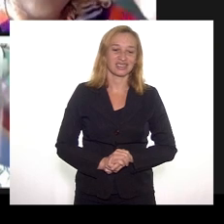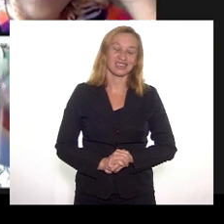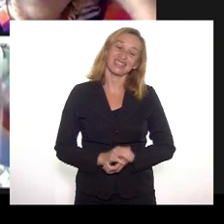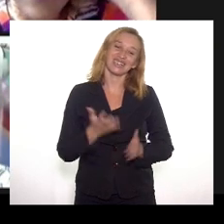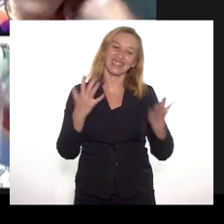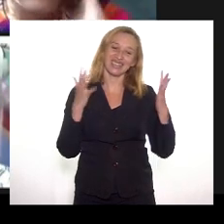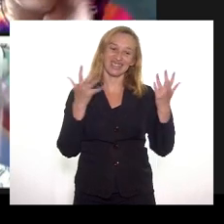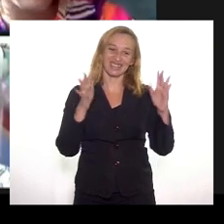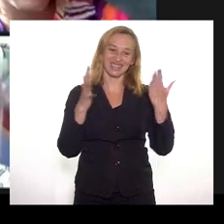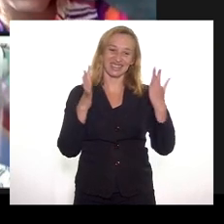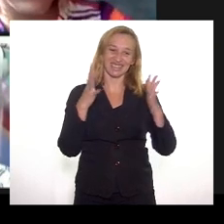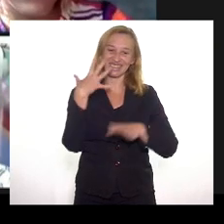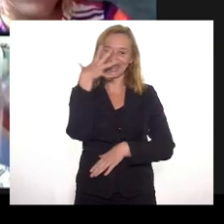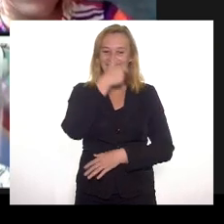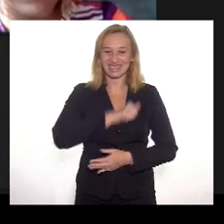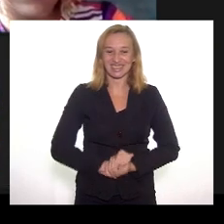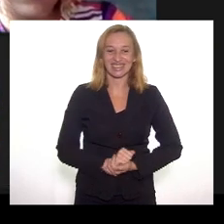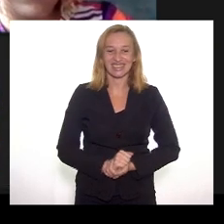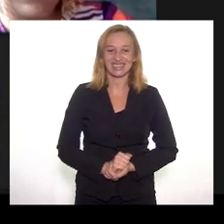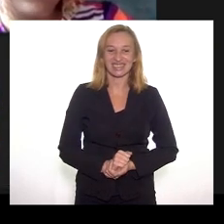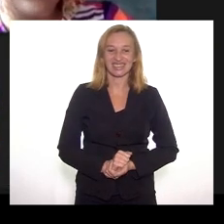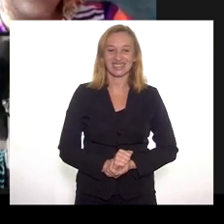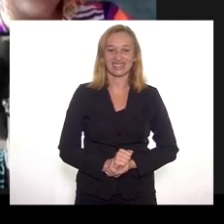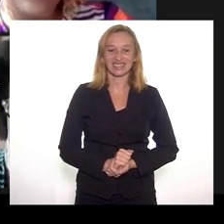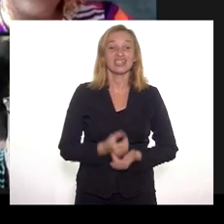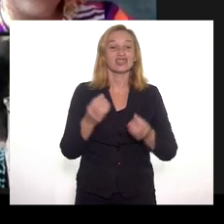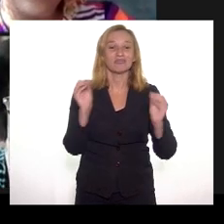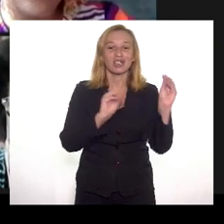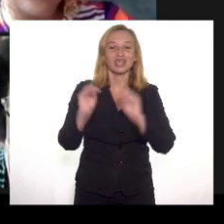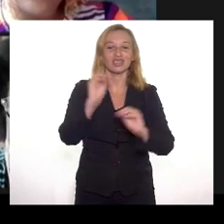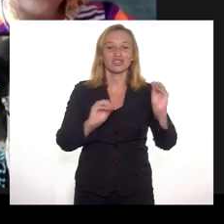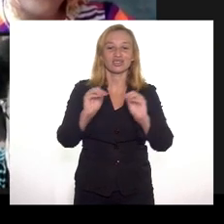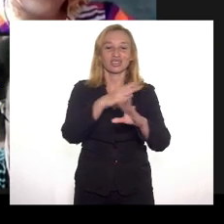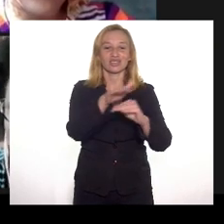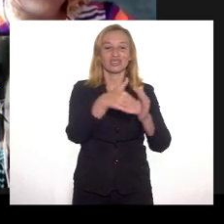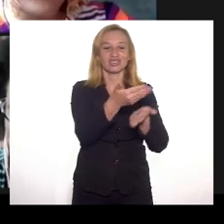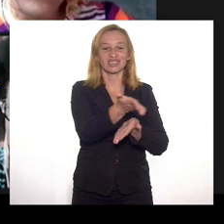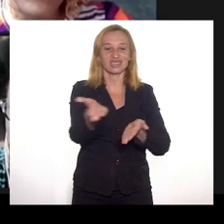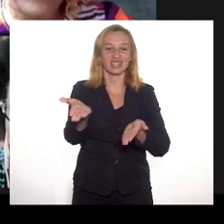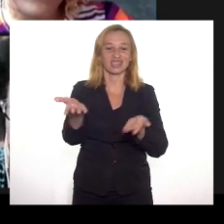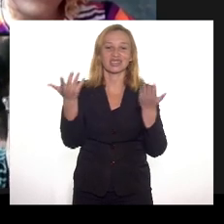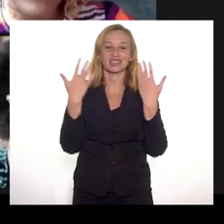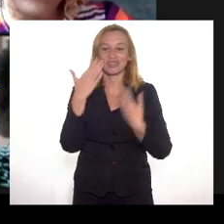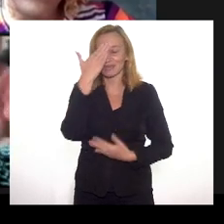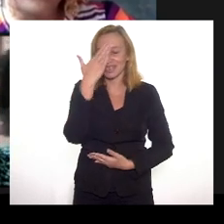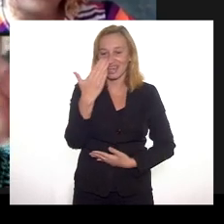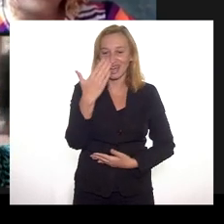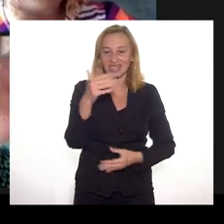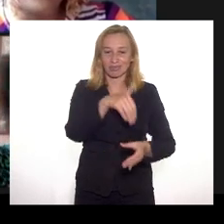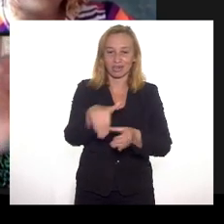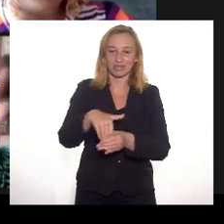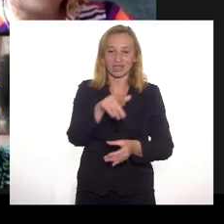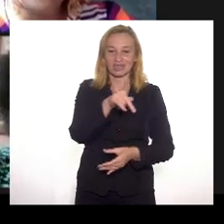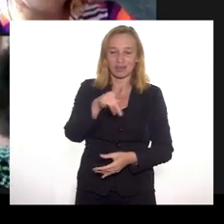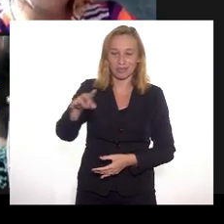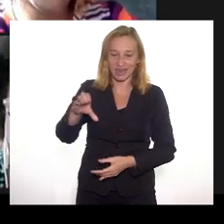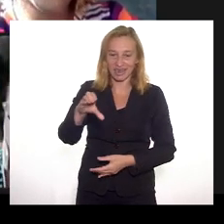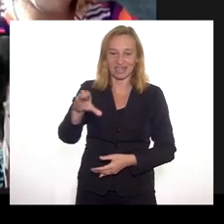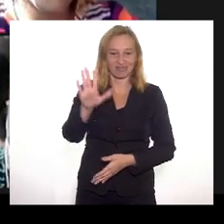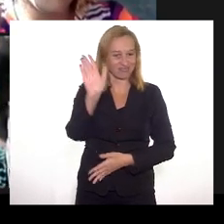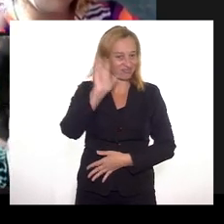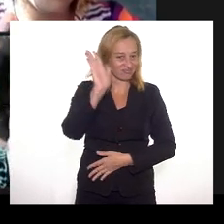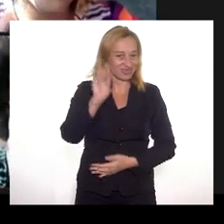Aê, linda! Beijos a todas e todos. Muito obrigado pela votação da PEC, tá? Muito